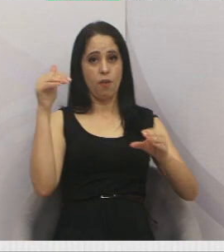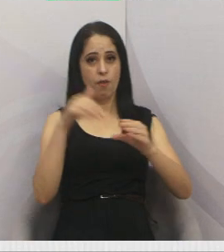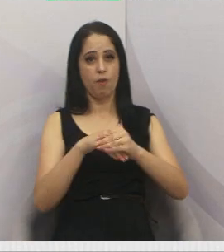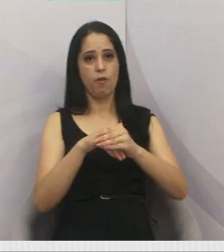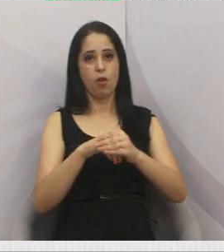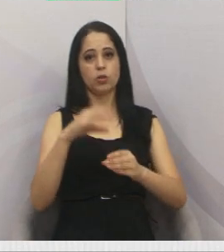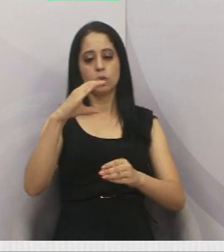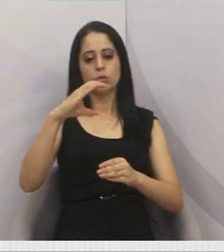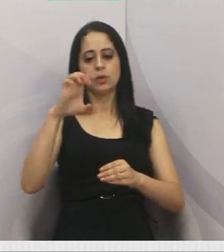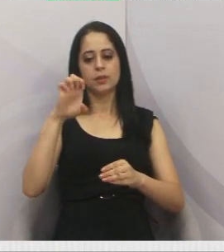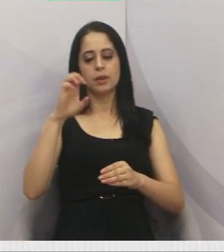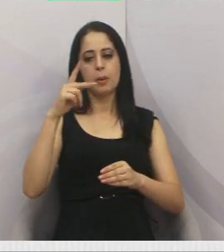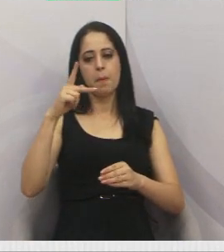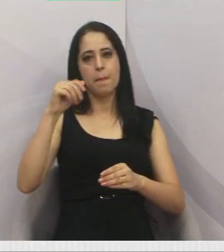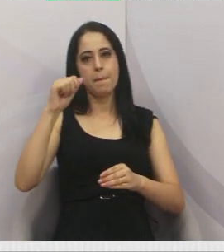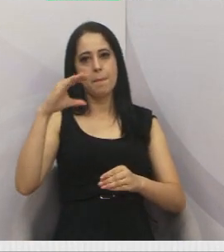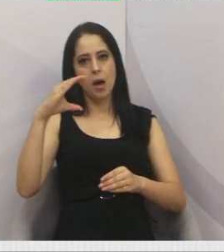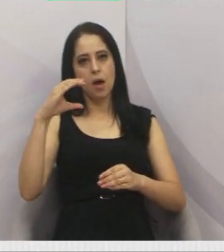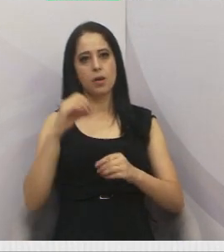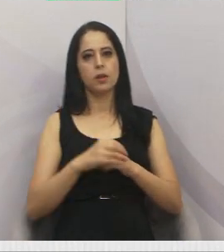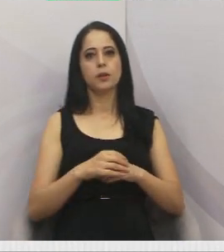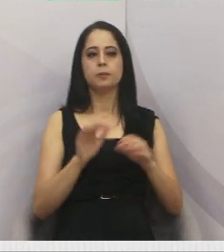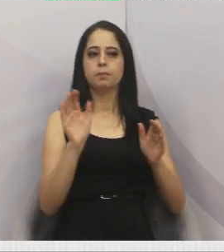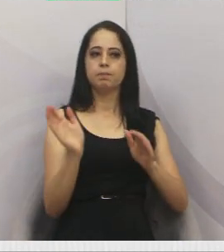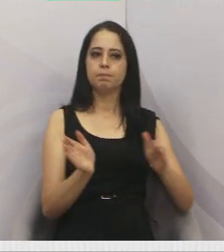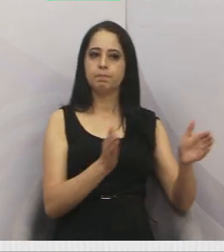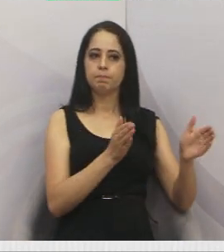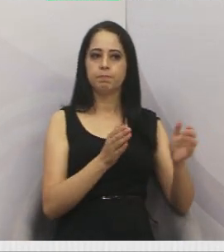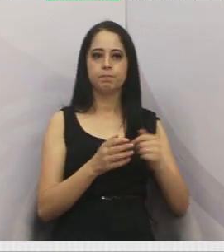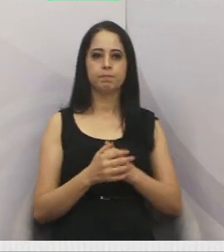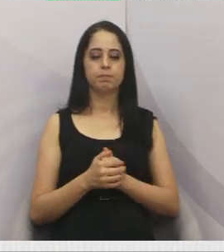Especial, CEPAC. Próximo e último voto.